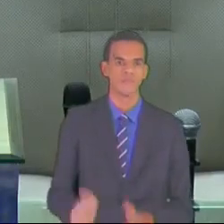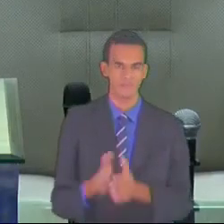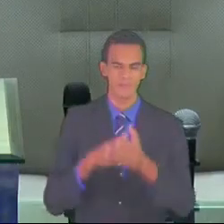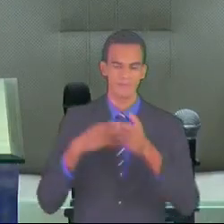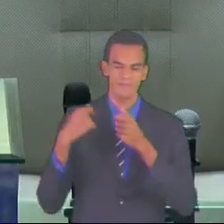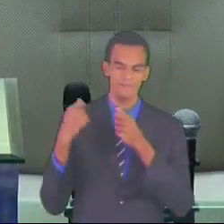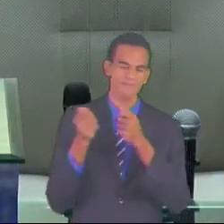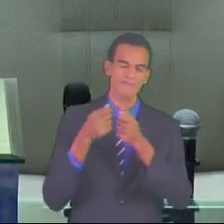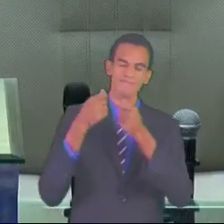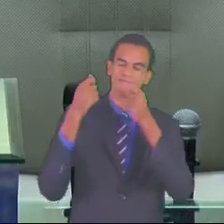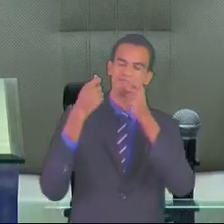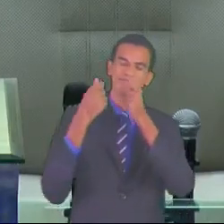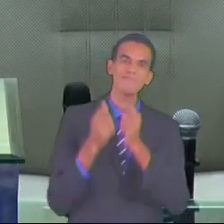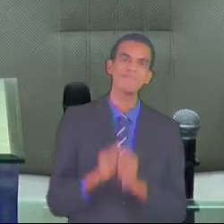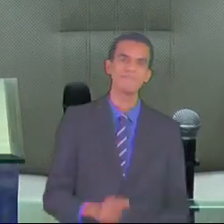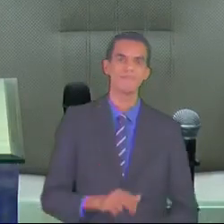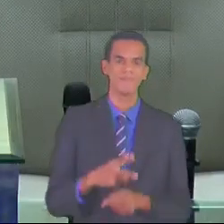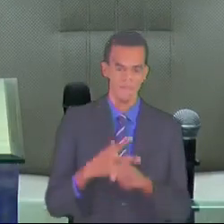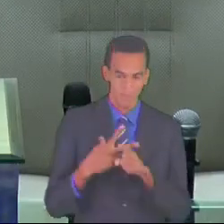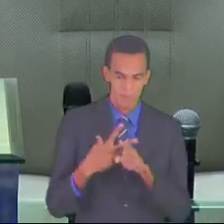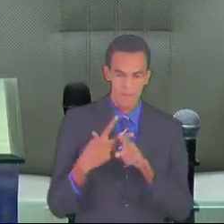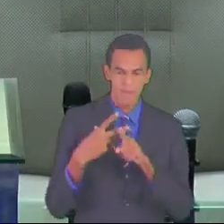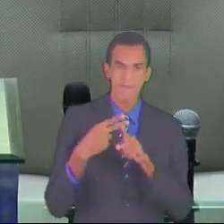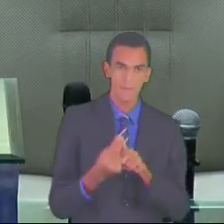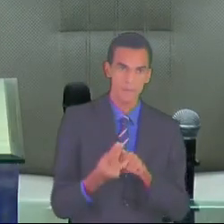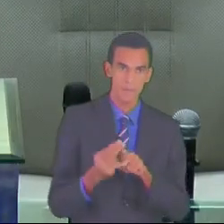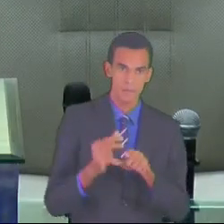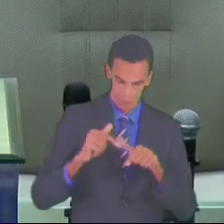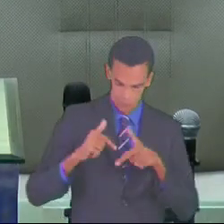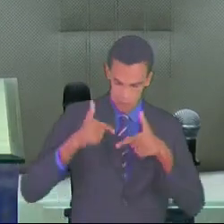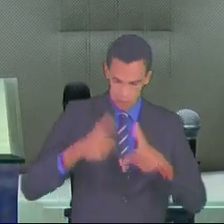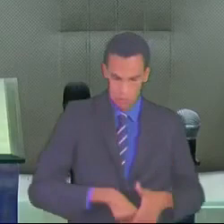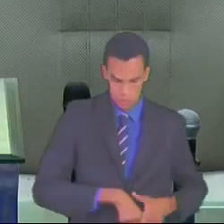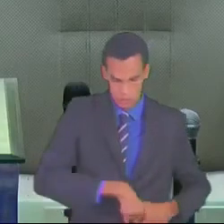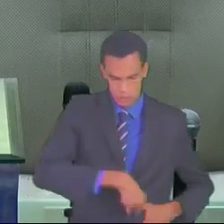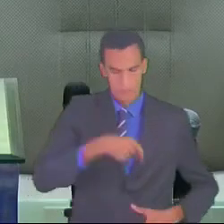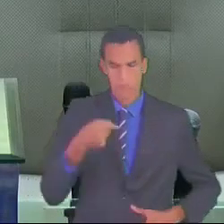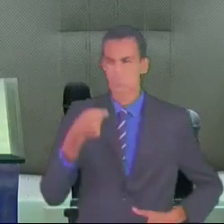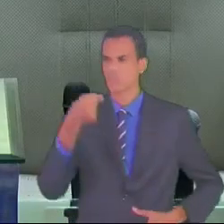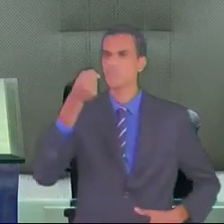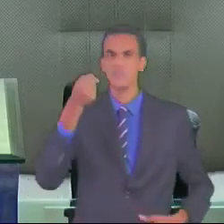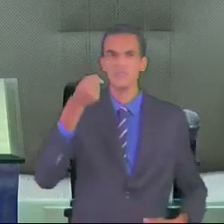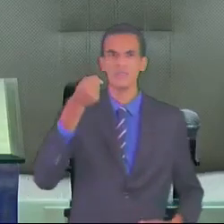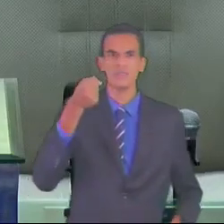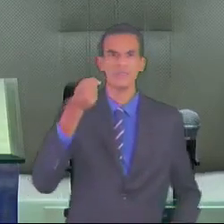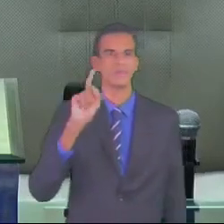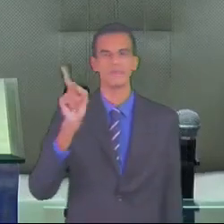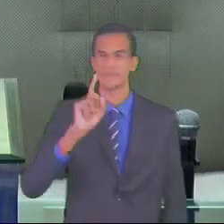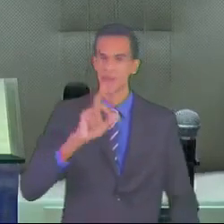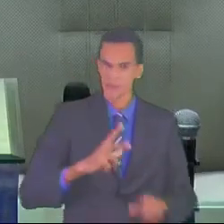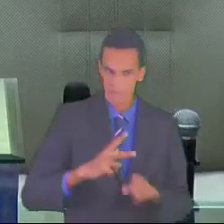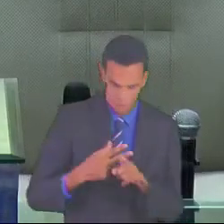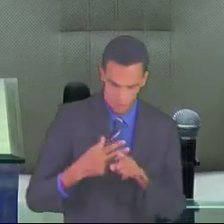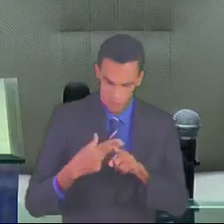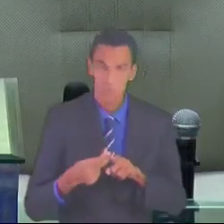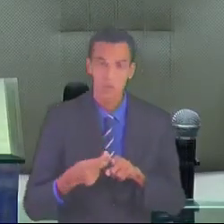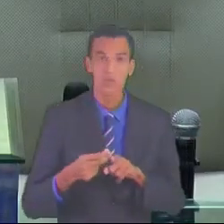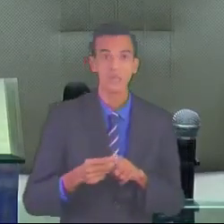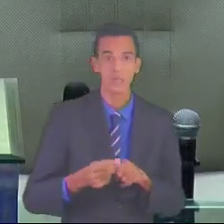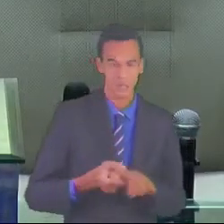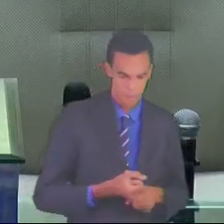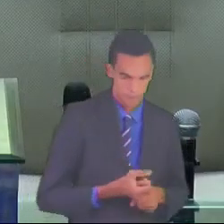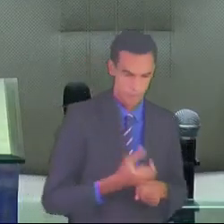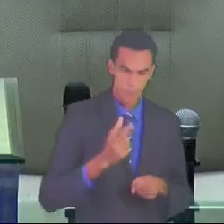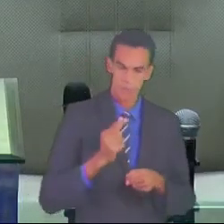Aleluia. A vitória não está na peleja da espada. A vitória não está na peleja da lança.